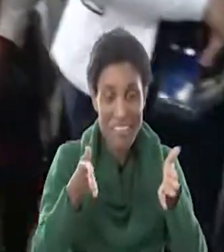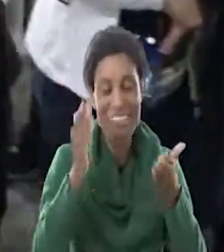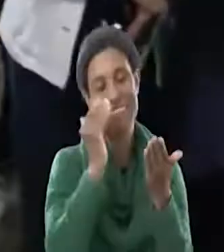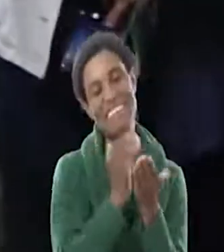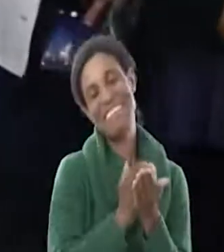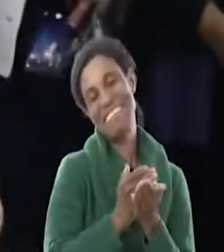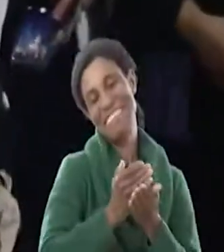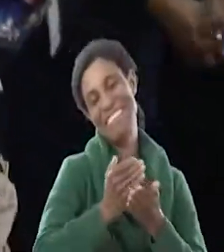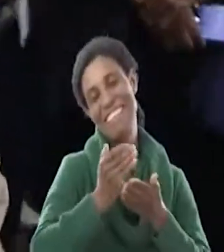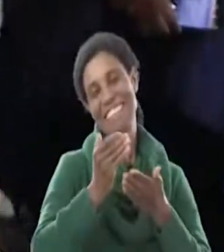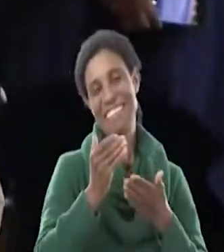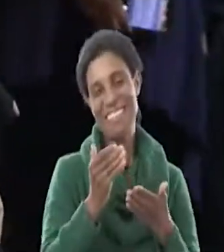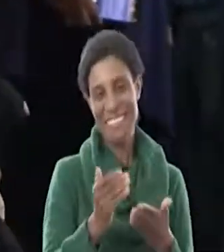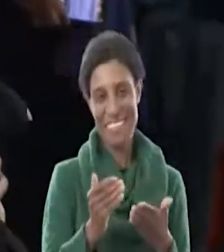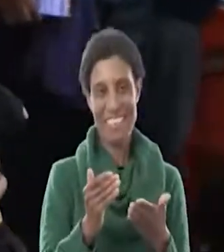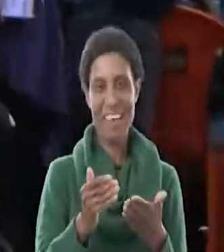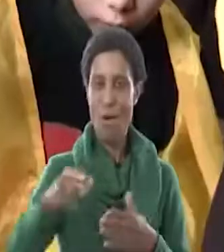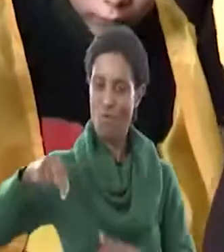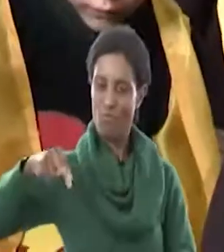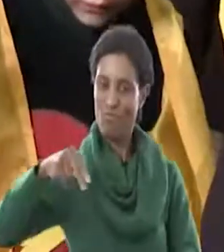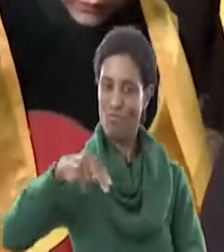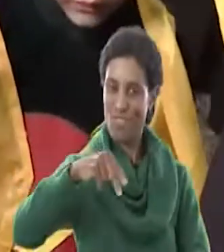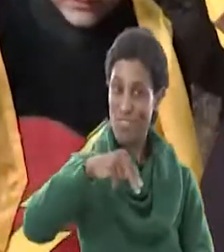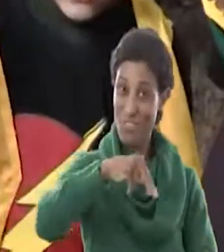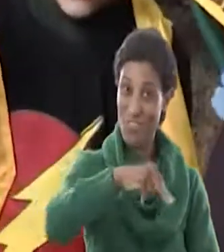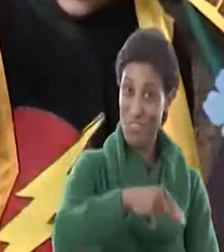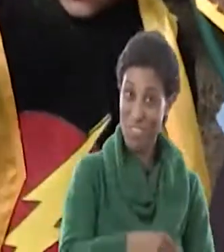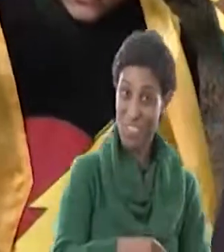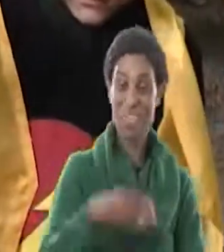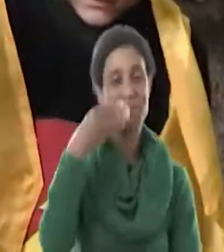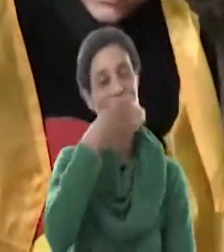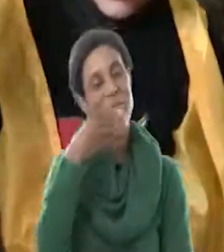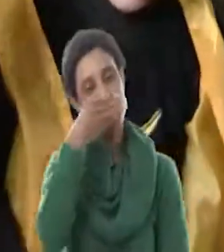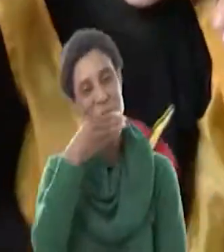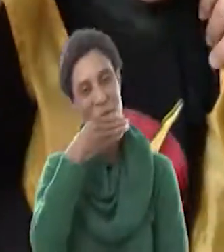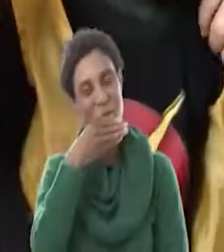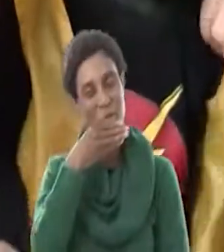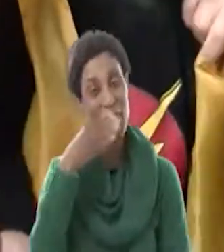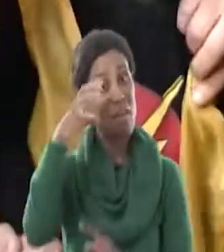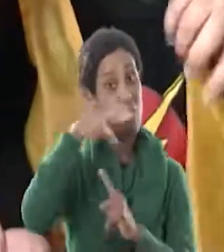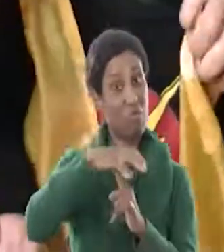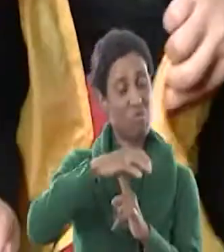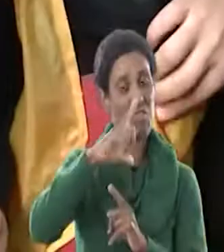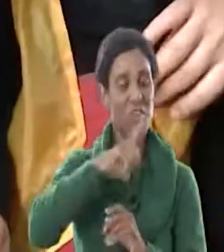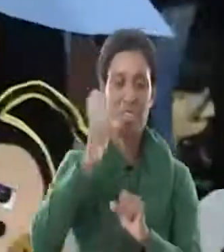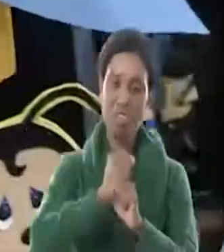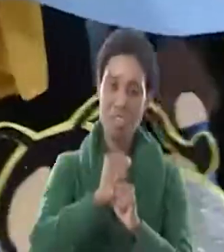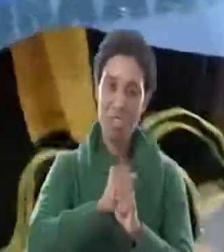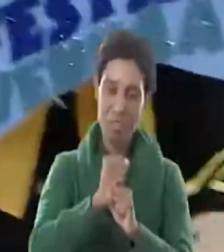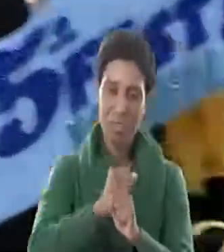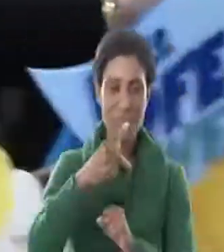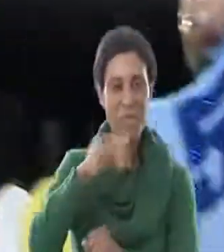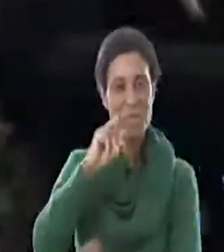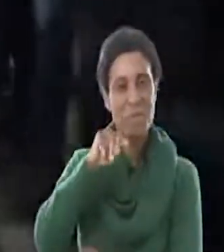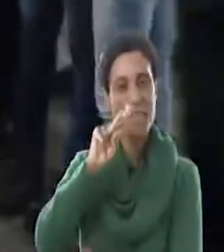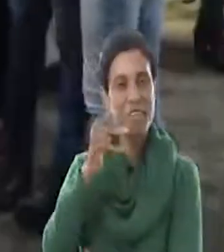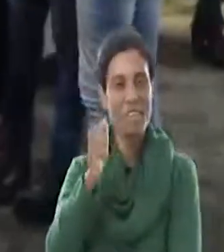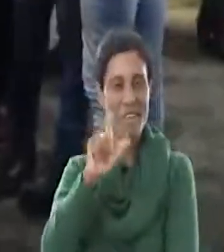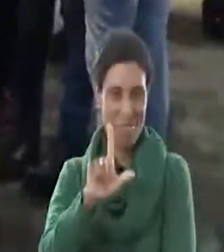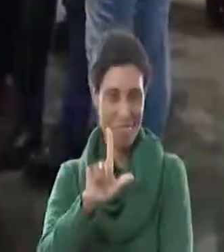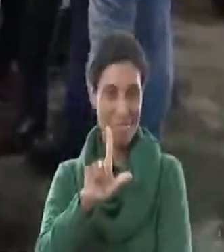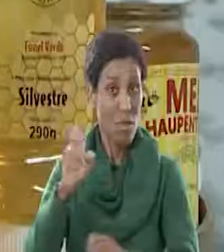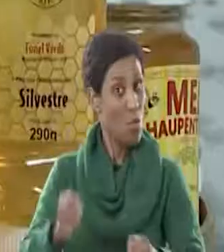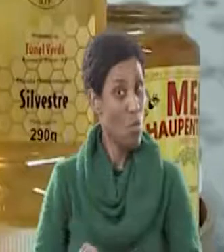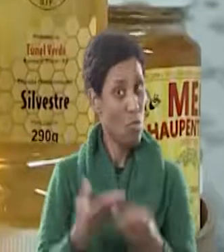logo começa o desfile temático da Festimel, Feira do Mel e do Doce, realizado anualmente no Balneário